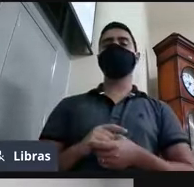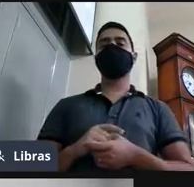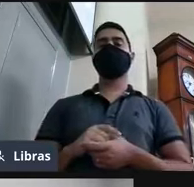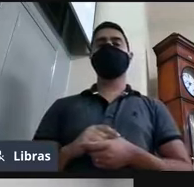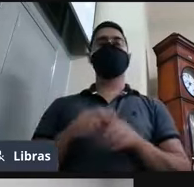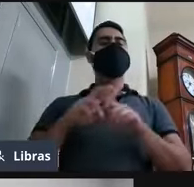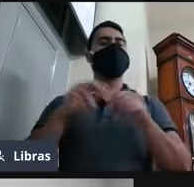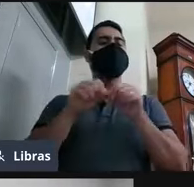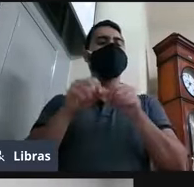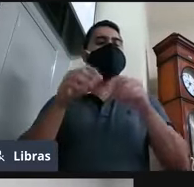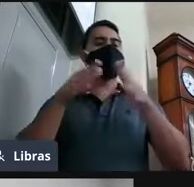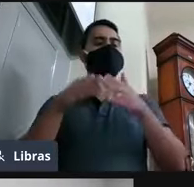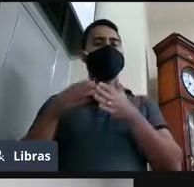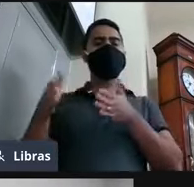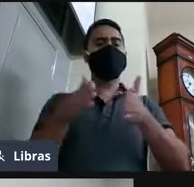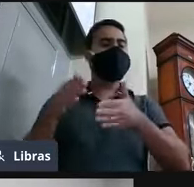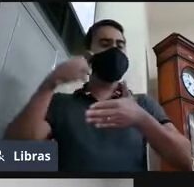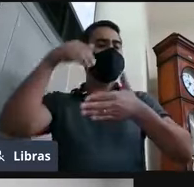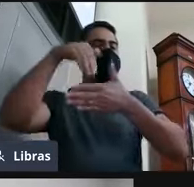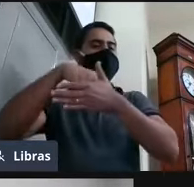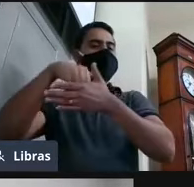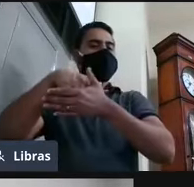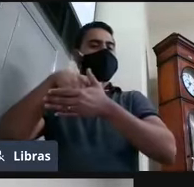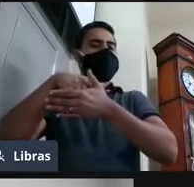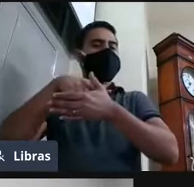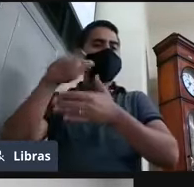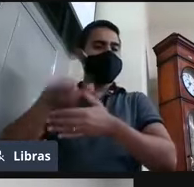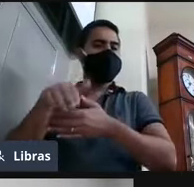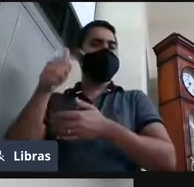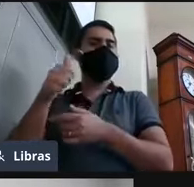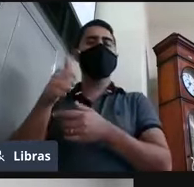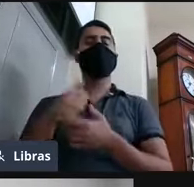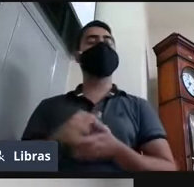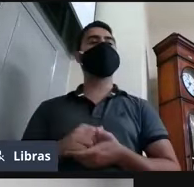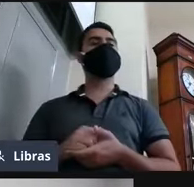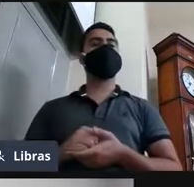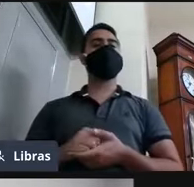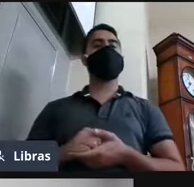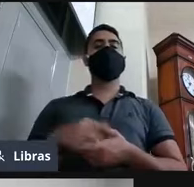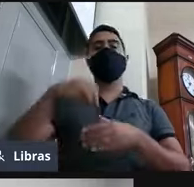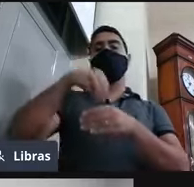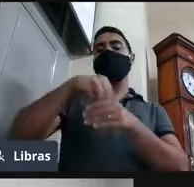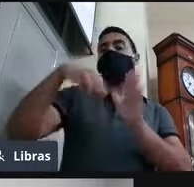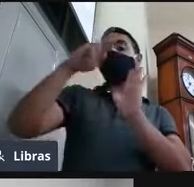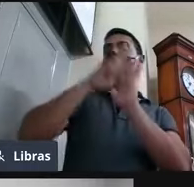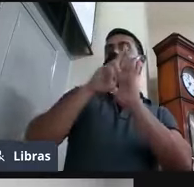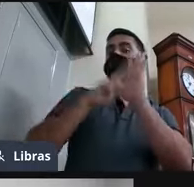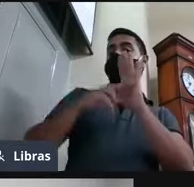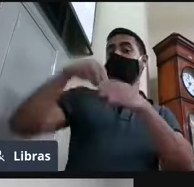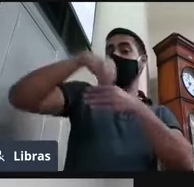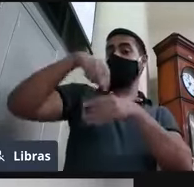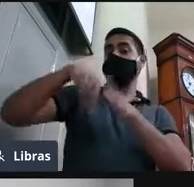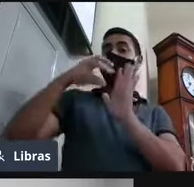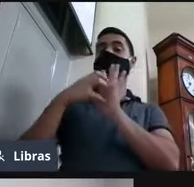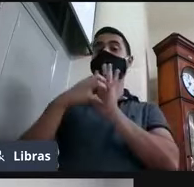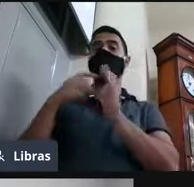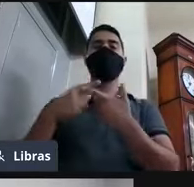peço a Vossa Excelência que conduza essa votação da melhor maneira possível, dentro do nosso regimento interno.